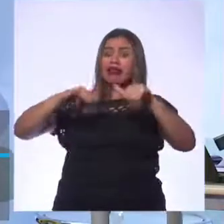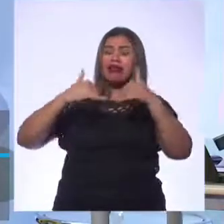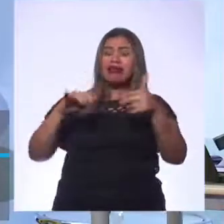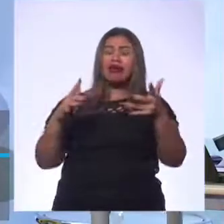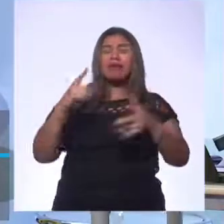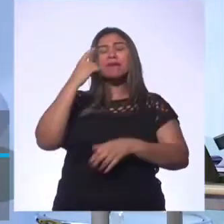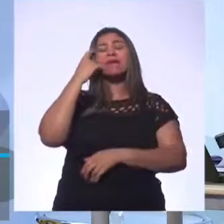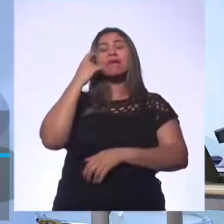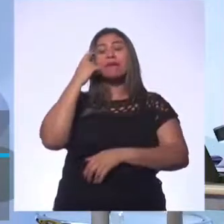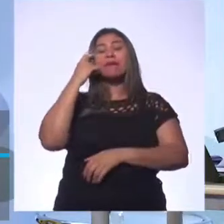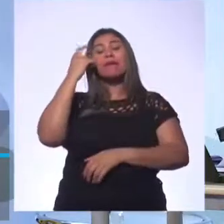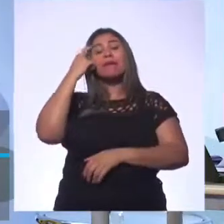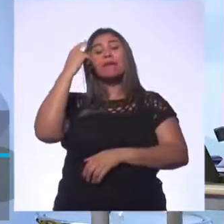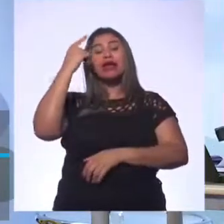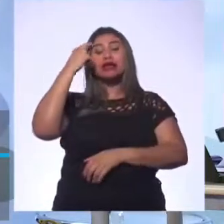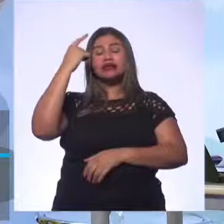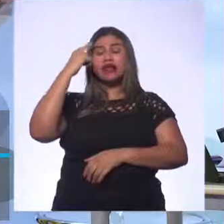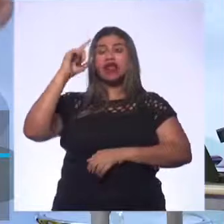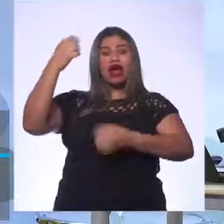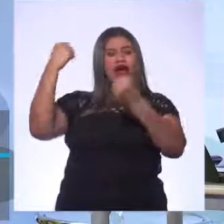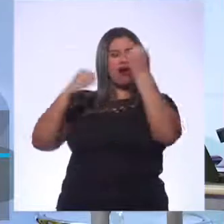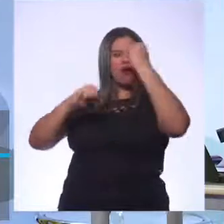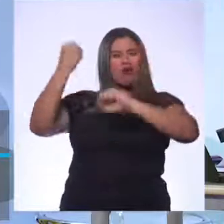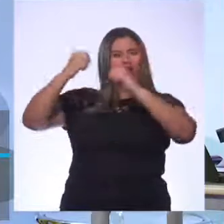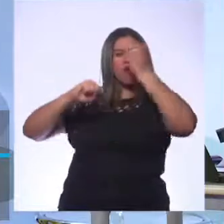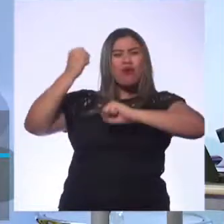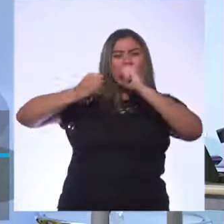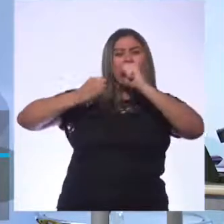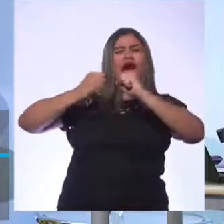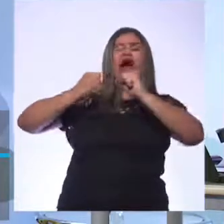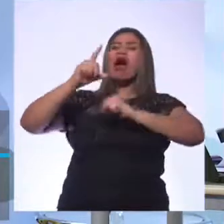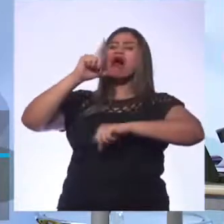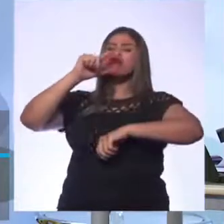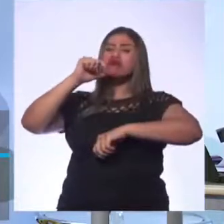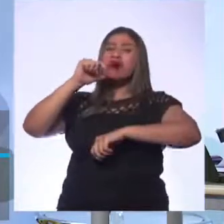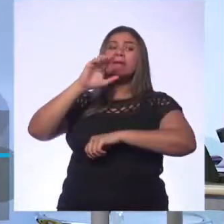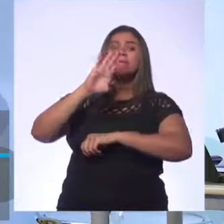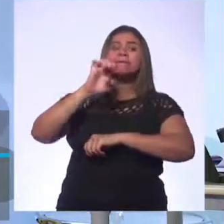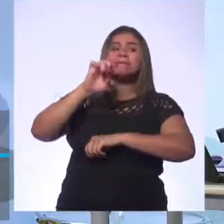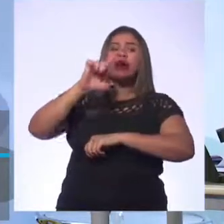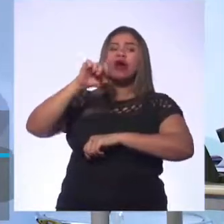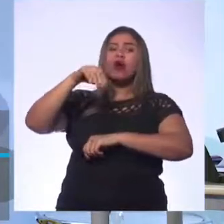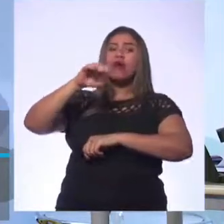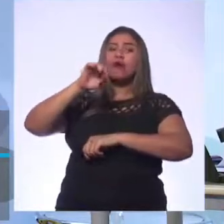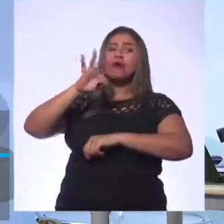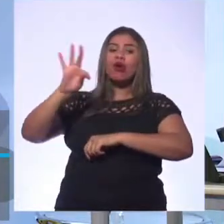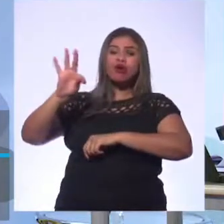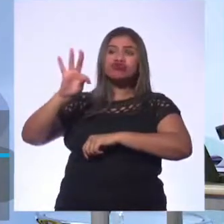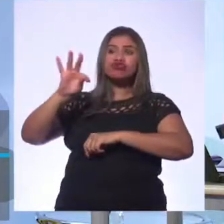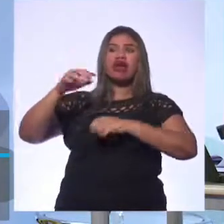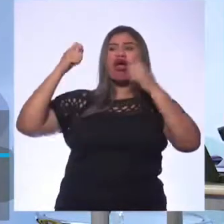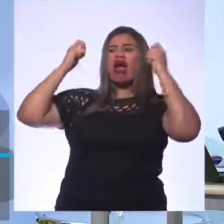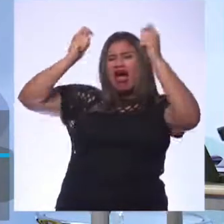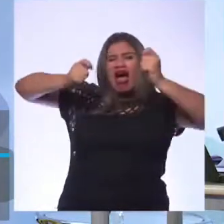fazer a hidrelétrica lá de Belmonte, né? Mas não querem ficar 5 minutos sem energia elétrica em